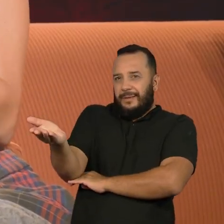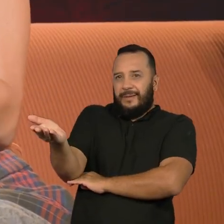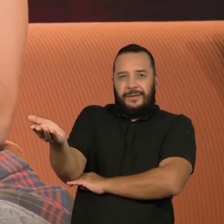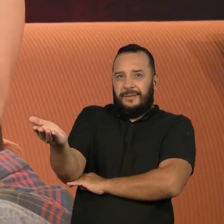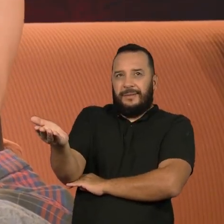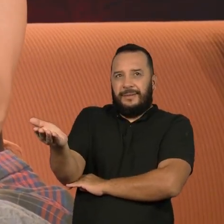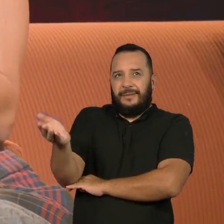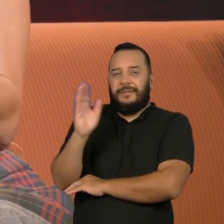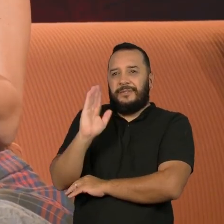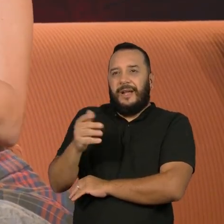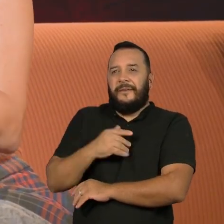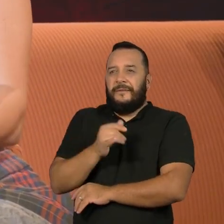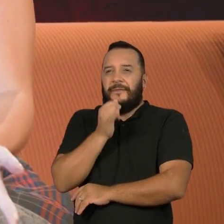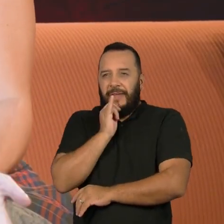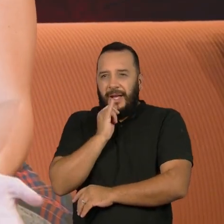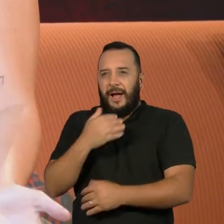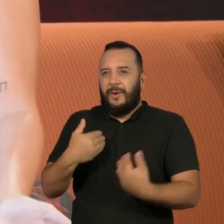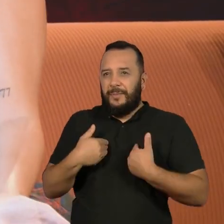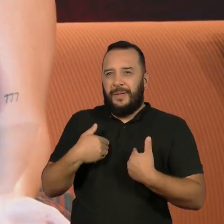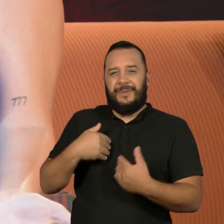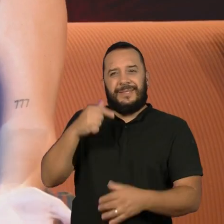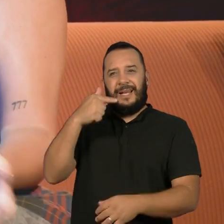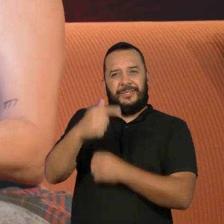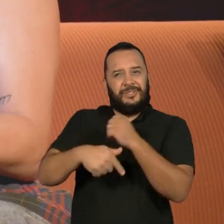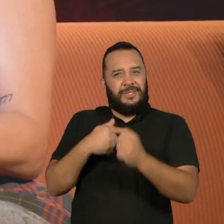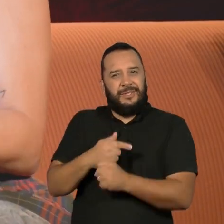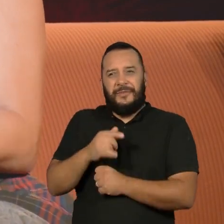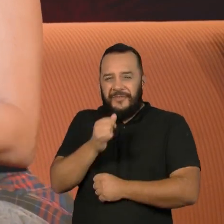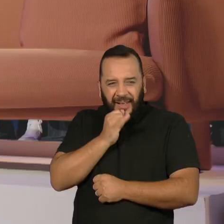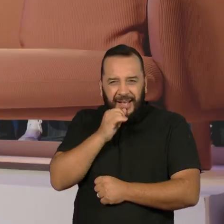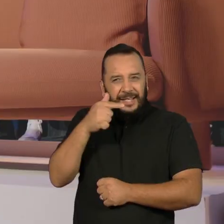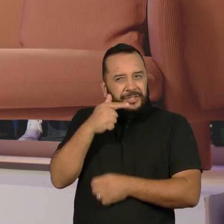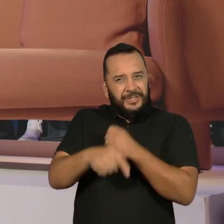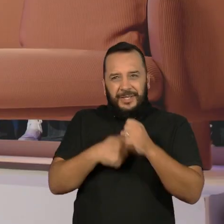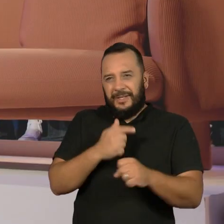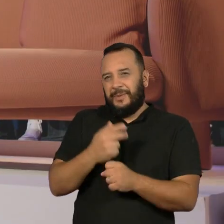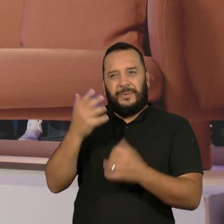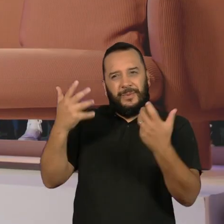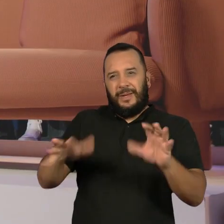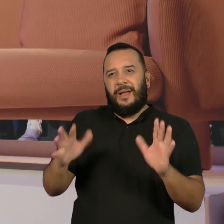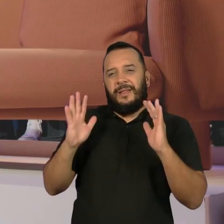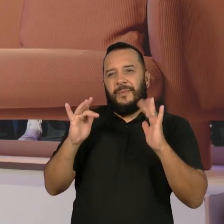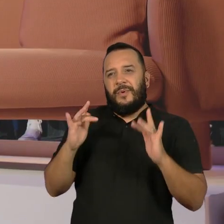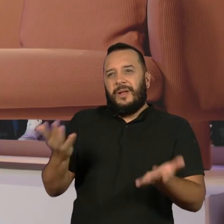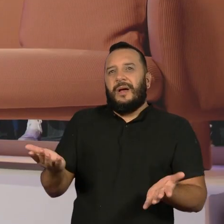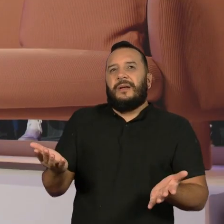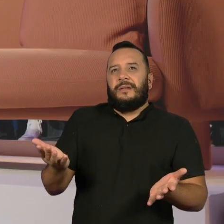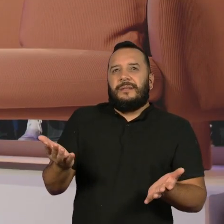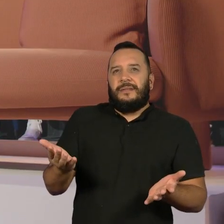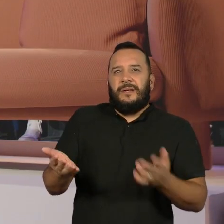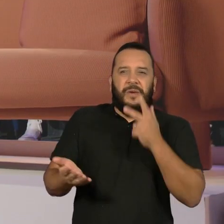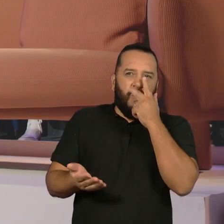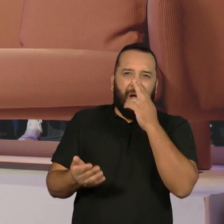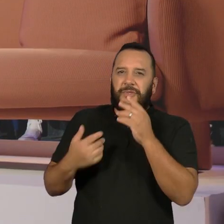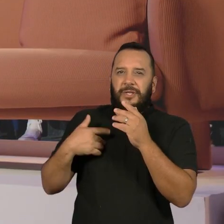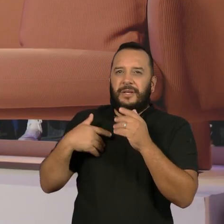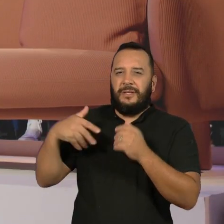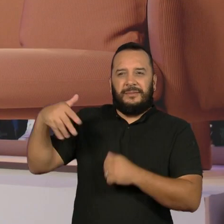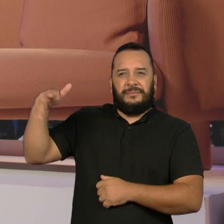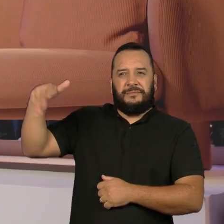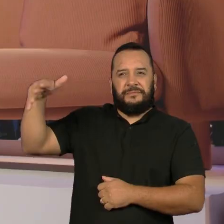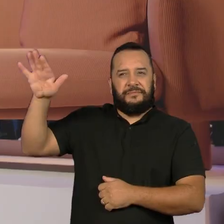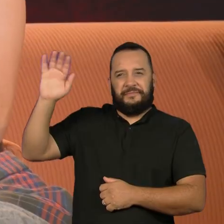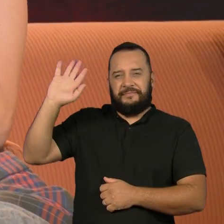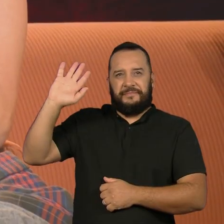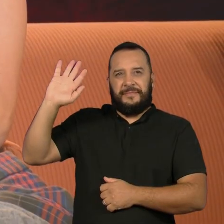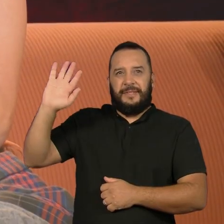ficar ficando por 7 anos com a pessoa, não quer namorar com a pessoa. Não dá. Muito e tempo. aí... Aí eu falei assim, também eu acho que não é para minha vida isso aí, não. E